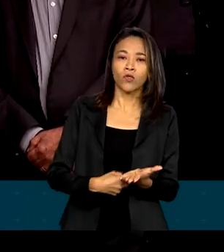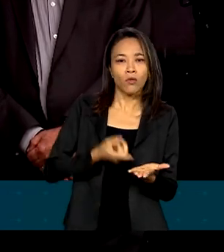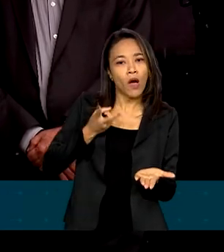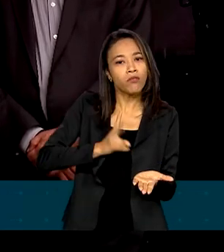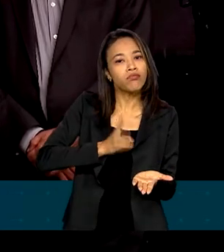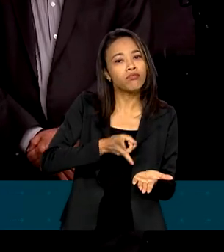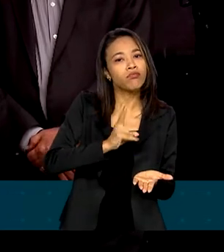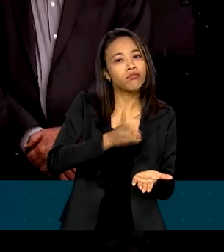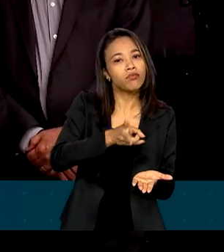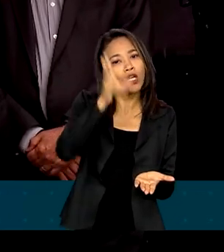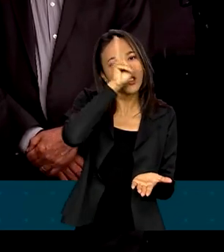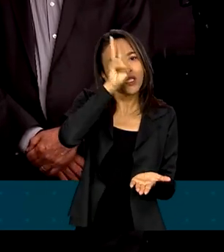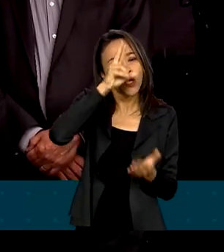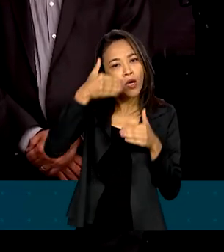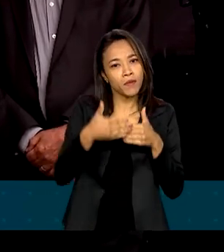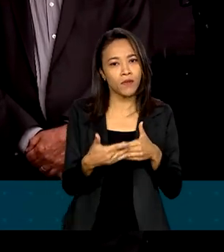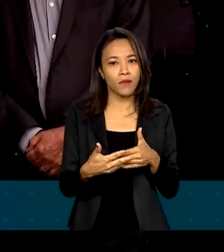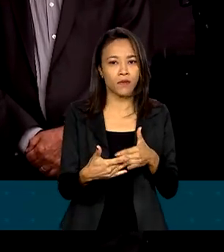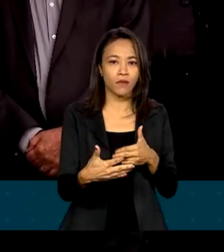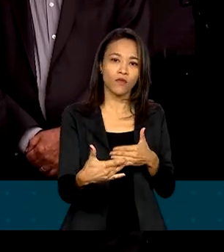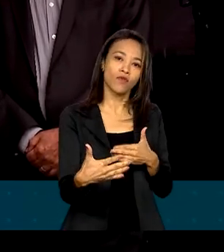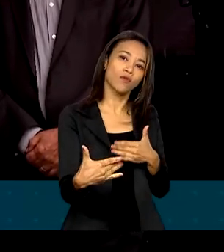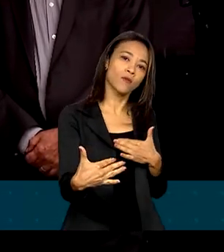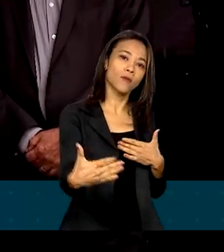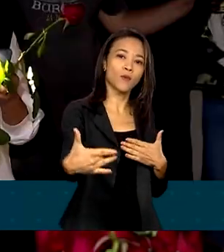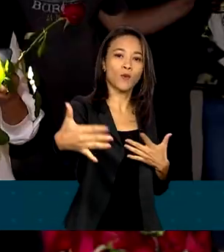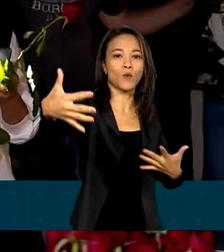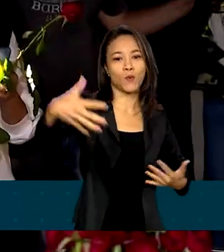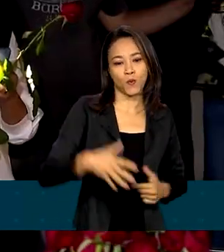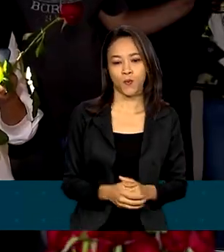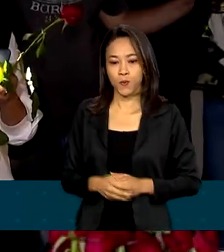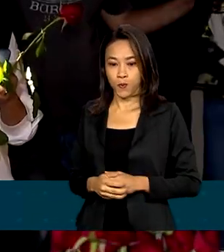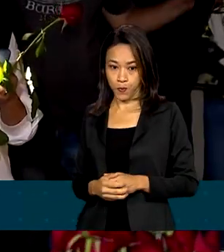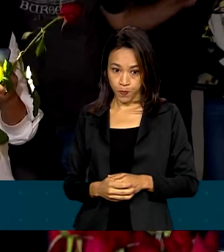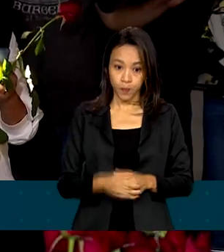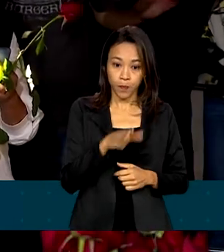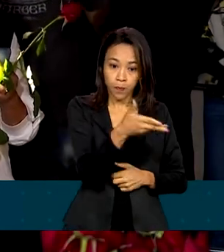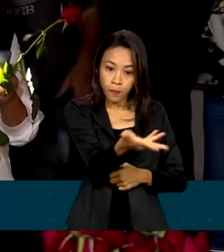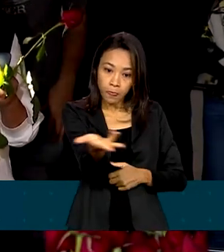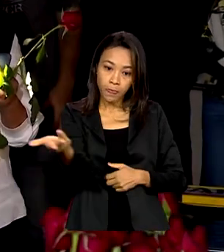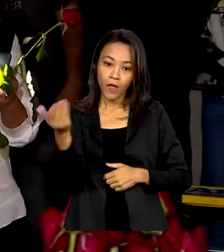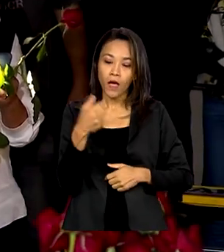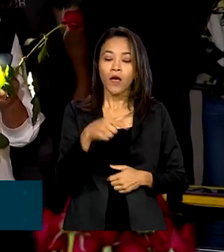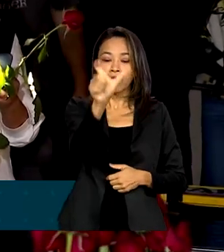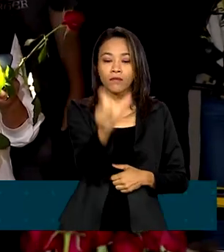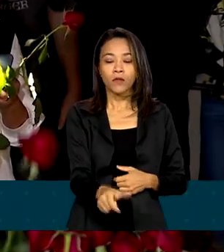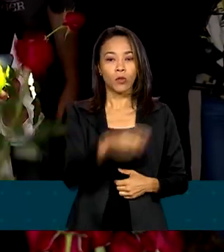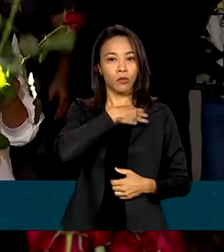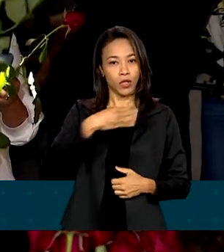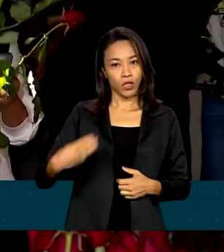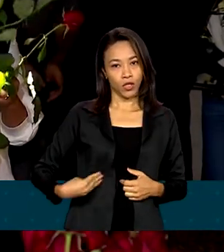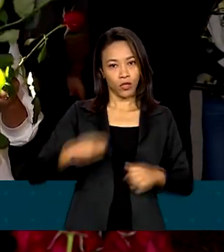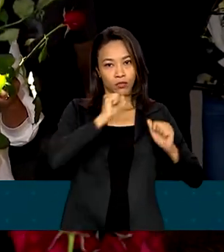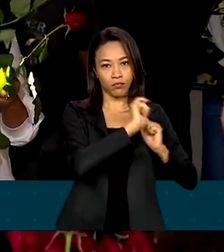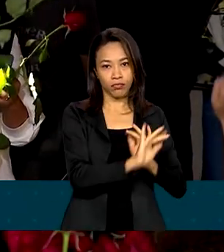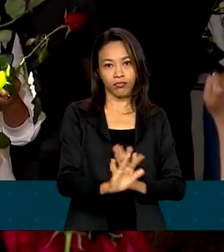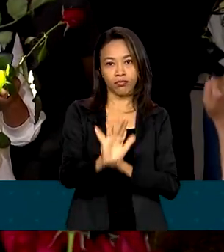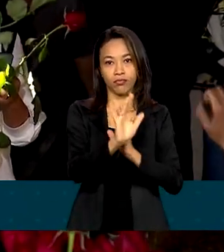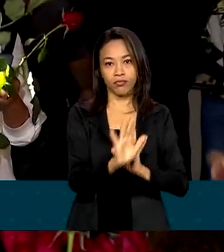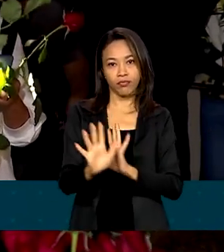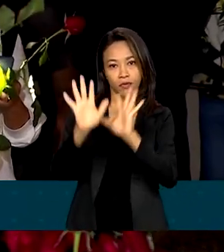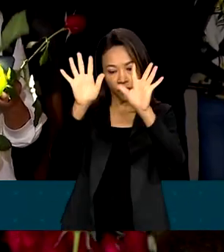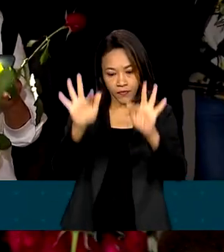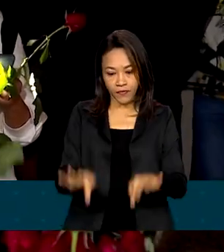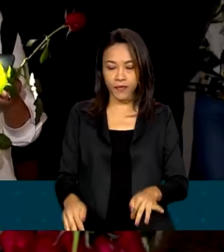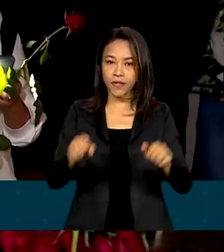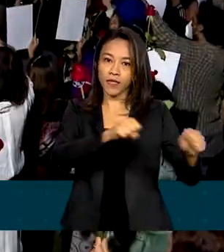de construir um futuro melhor para todos os brasileiros e brasileiras. Com a participação na caminhada, o ministro Silvio Almeida encerrou as atividades da